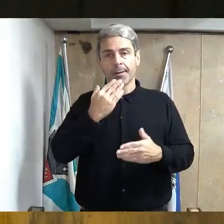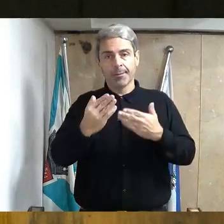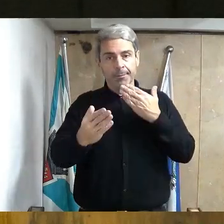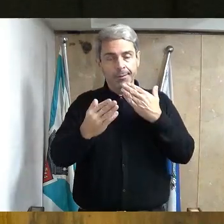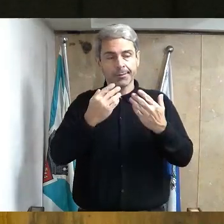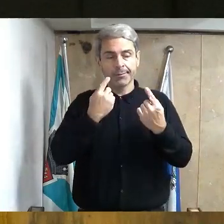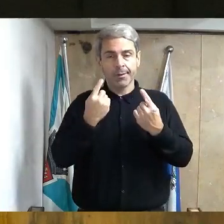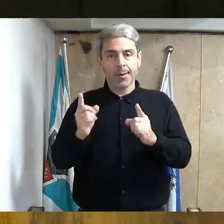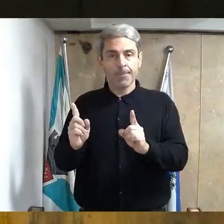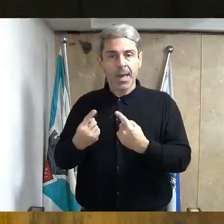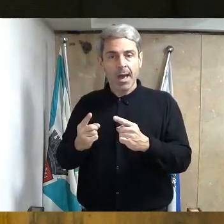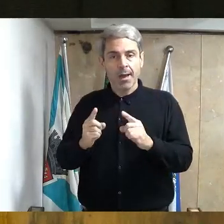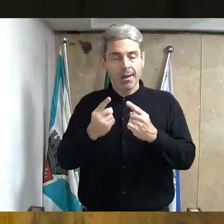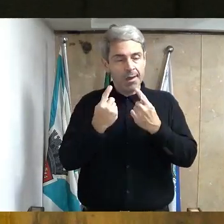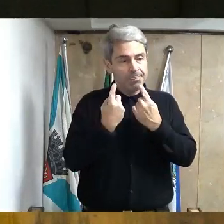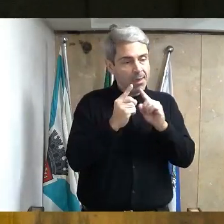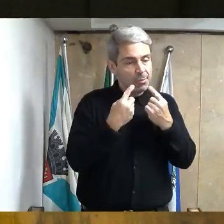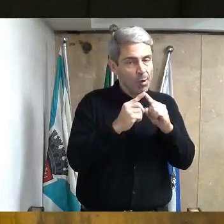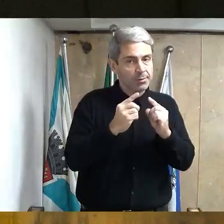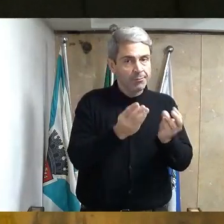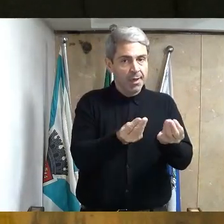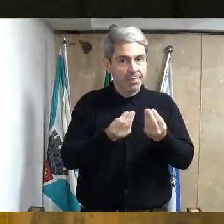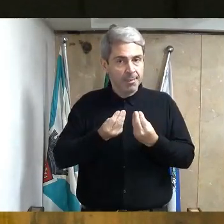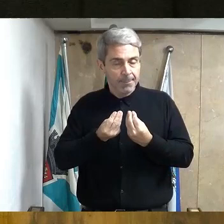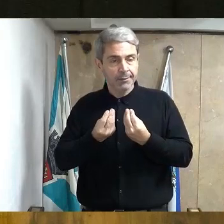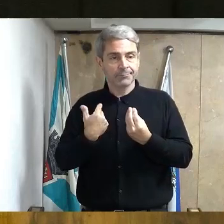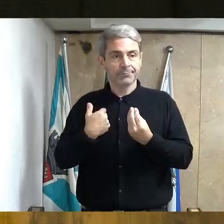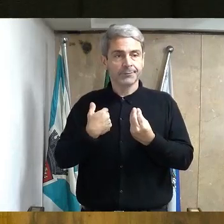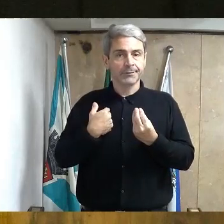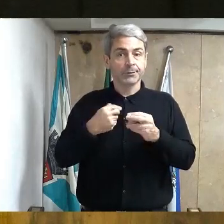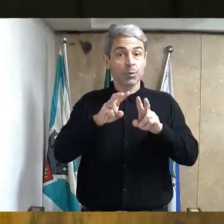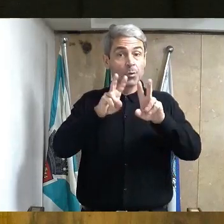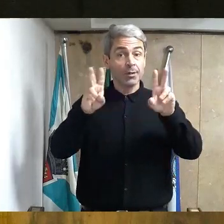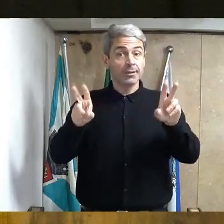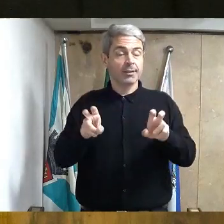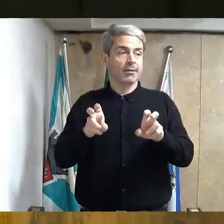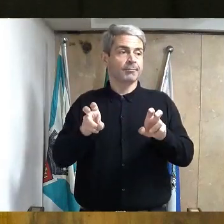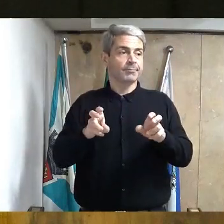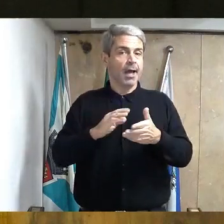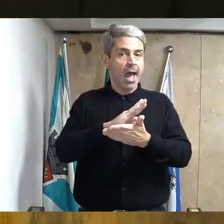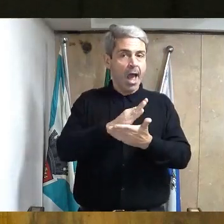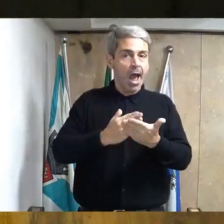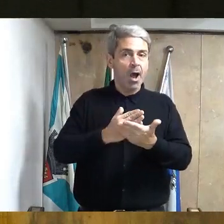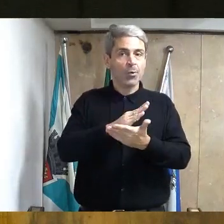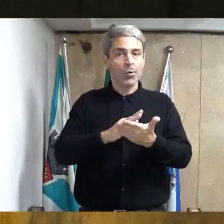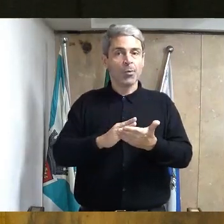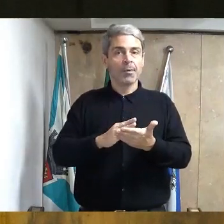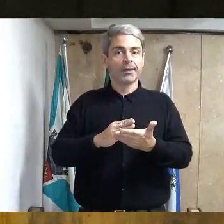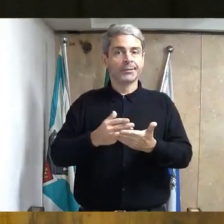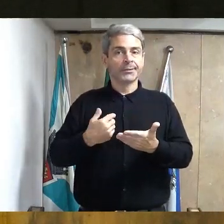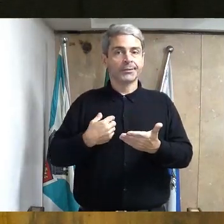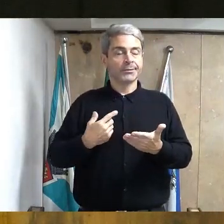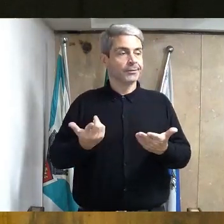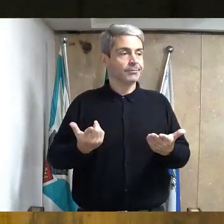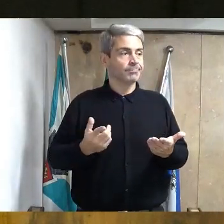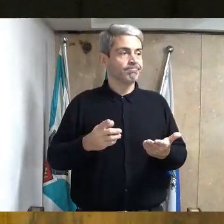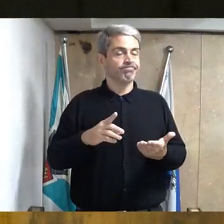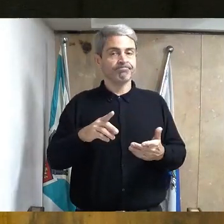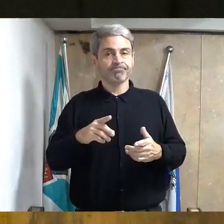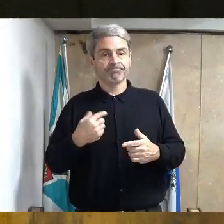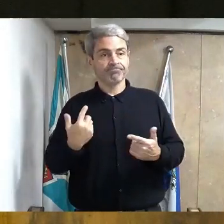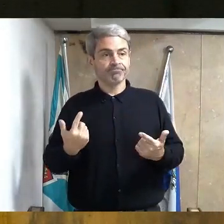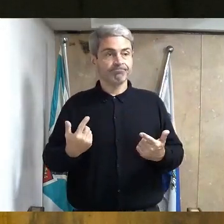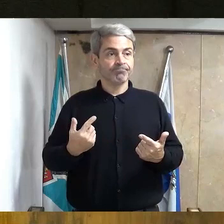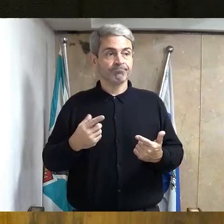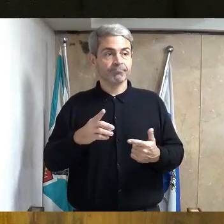viemos recebendo em relação a algumas brites do Detran aqui em nosso município.